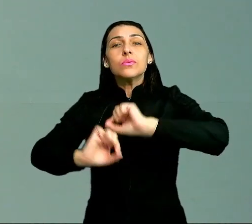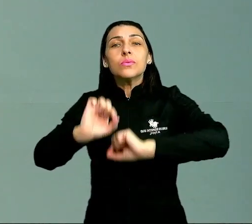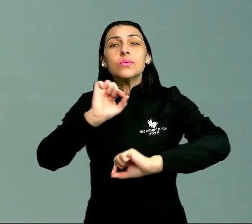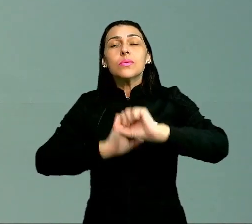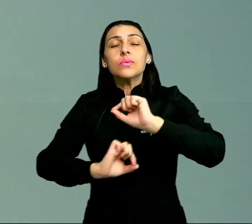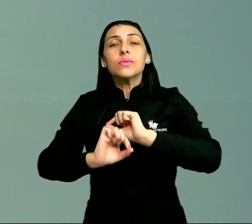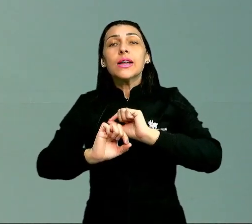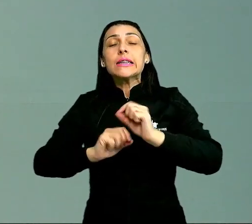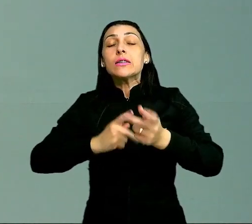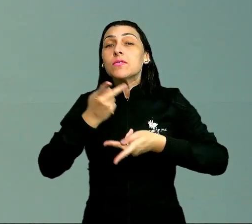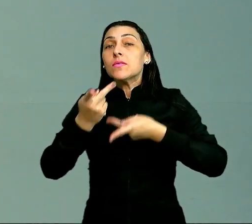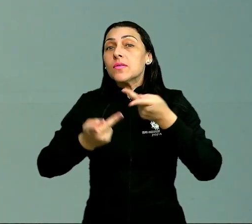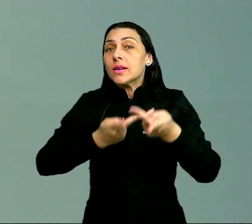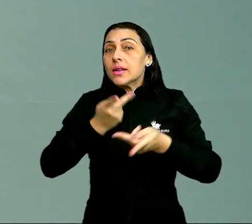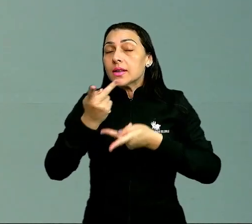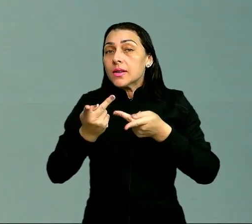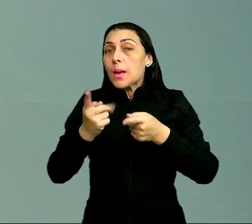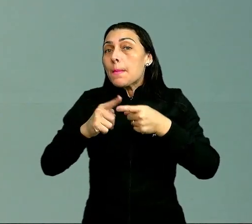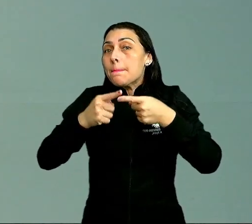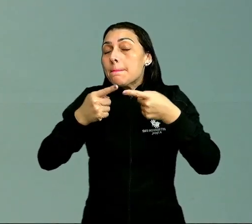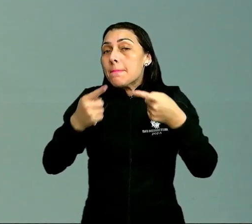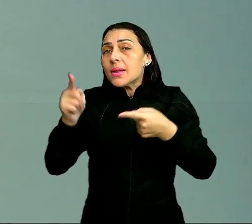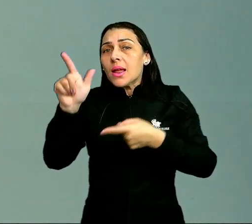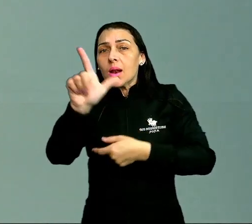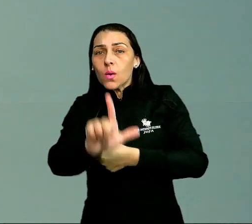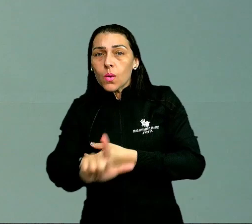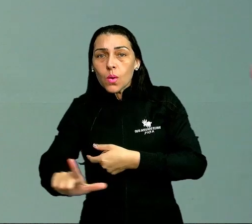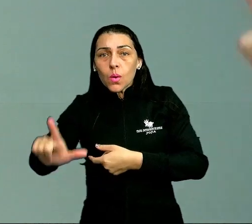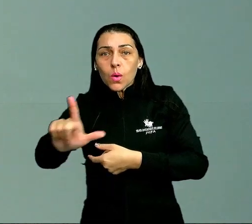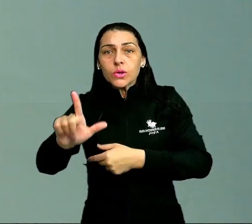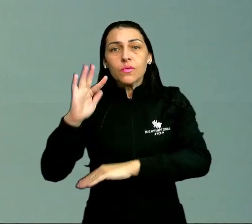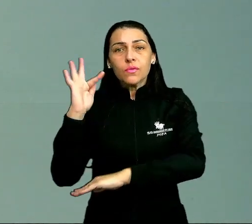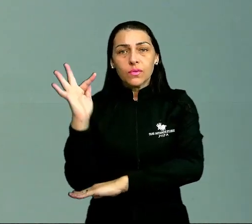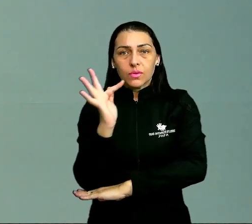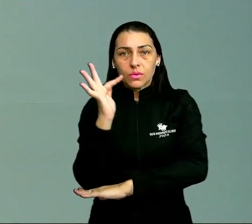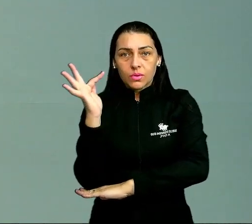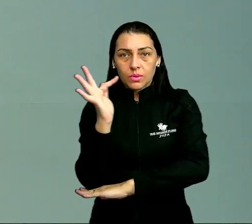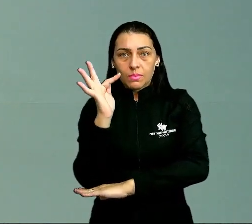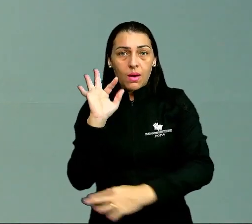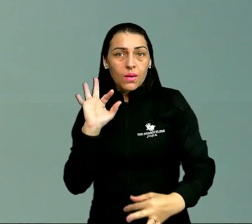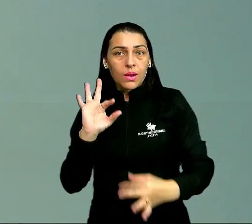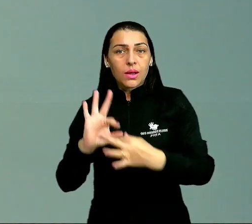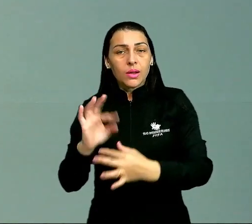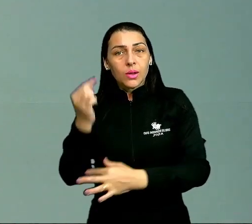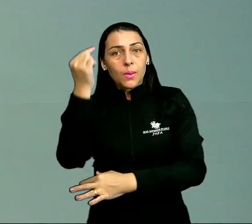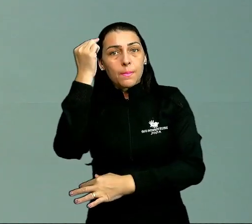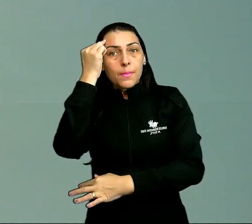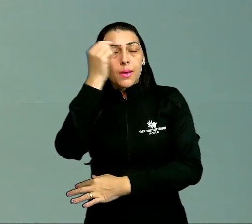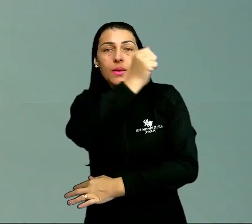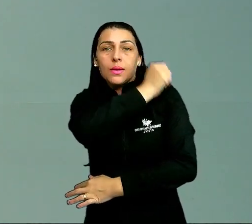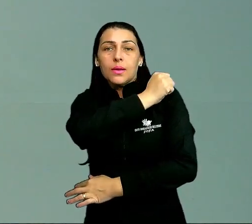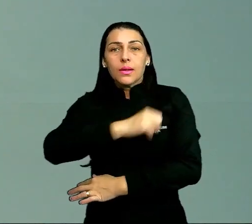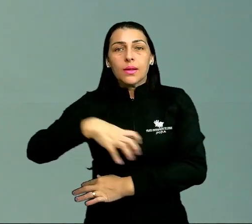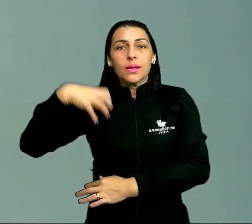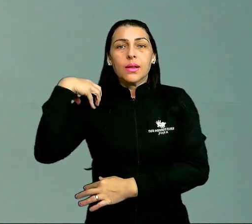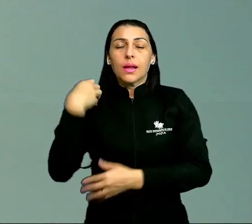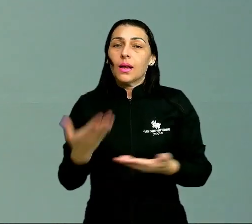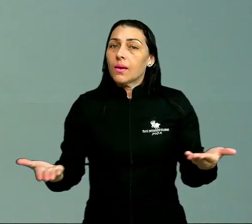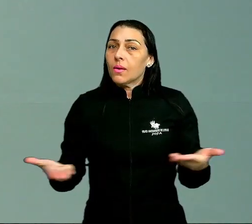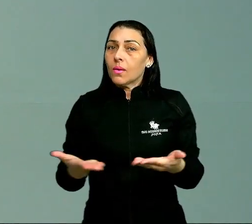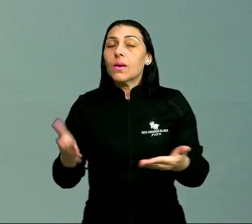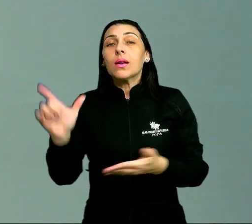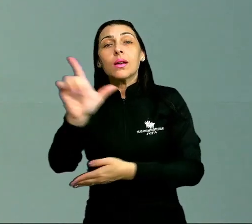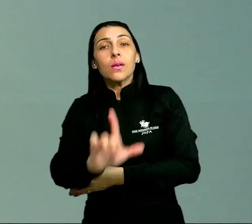não das falácias, mas da lógica formal ligada ao pensamento aristotélico, agora trataremos